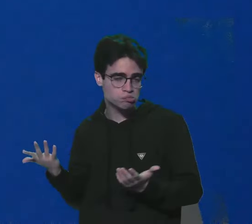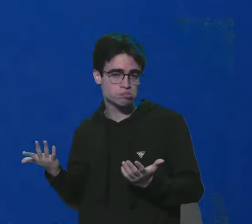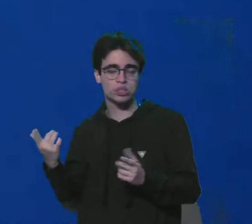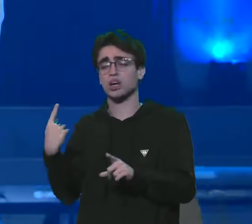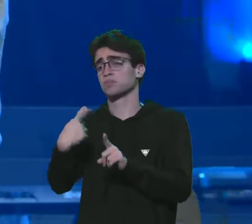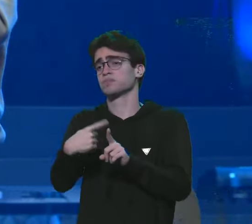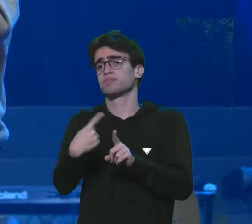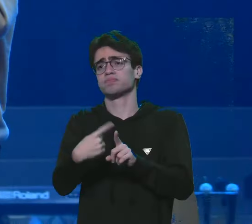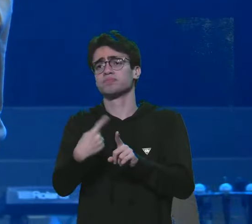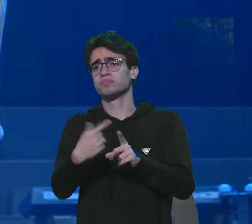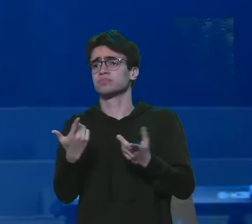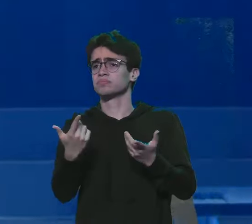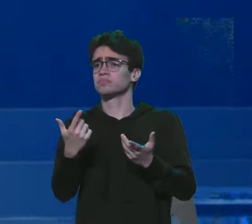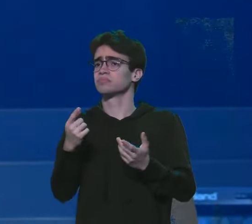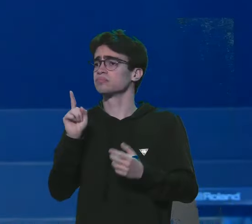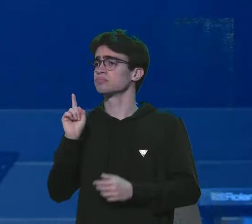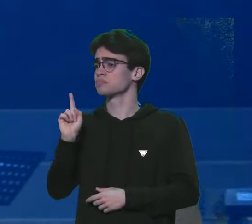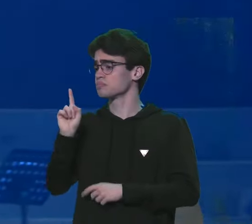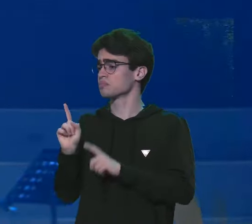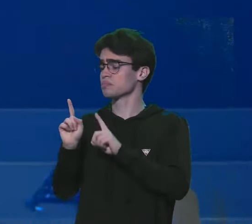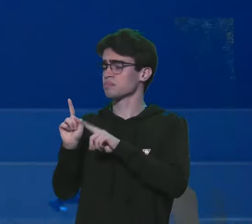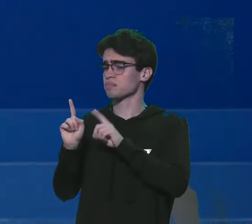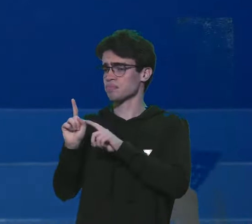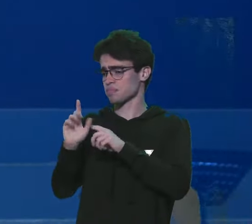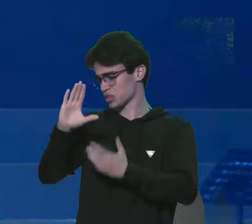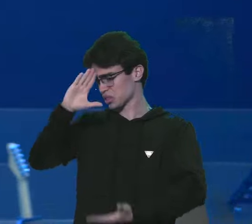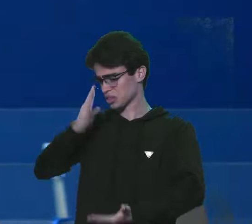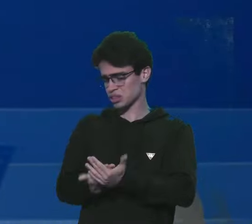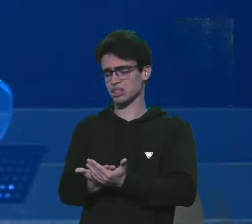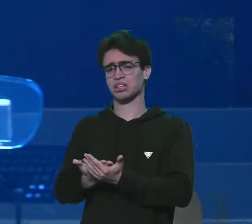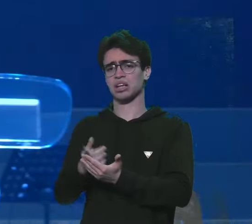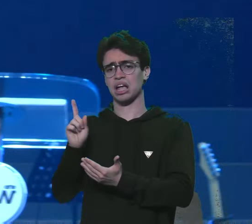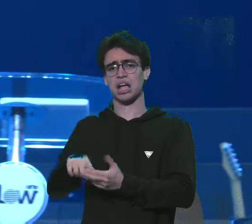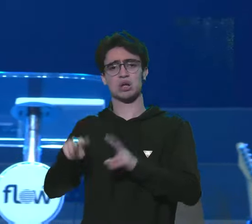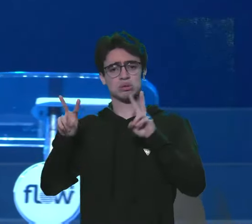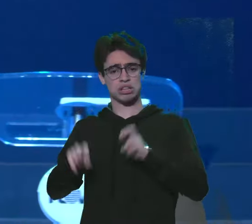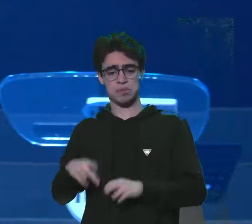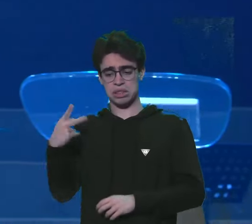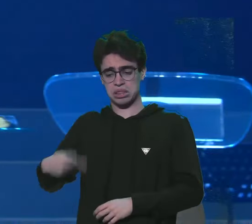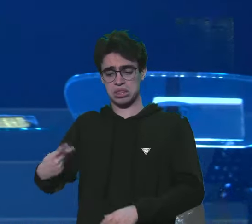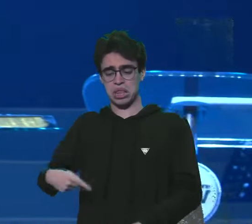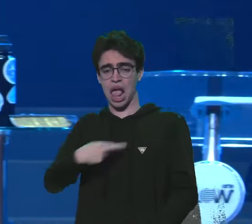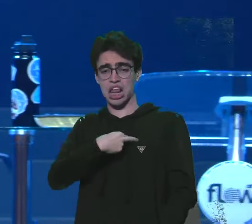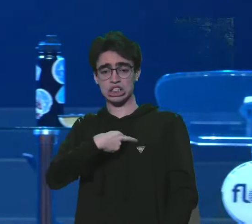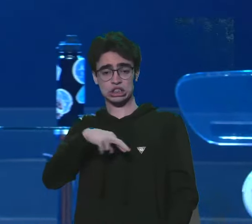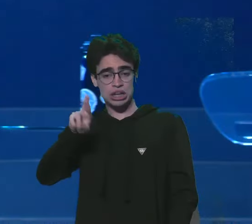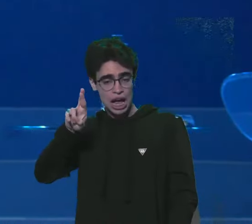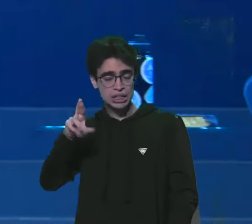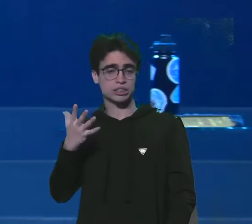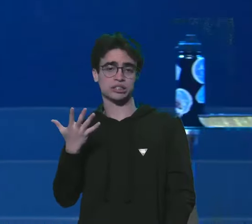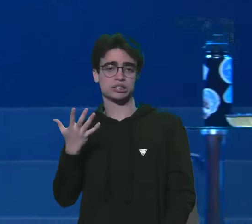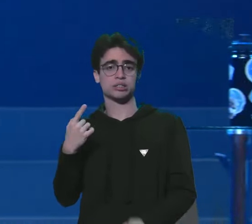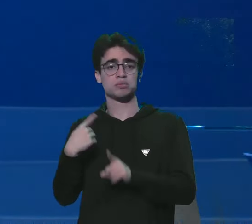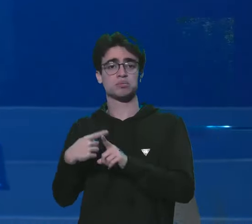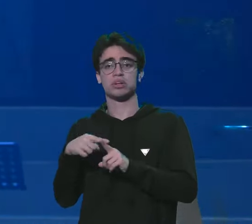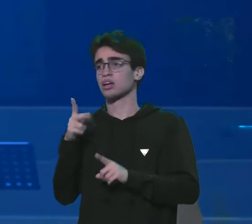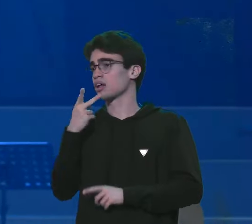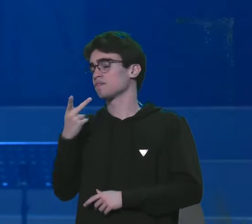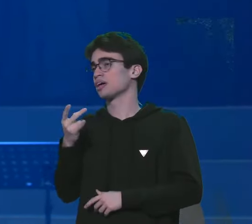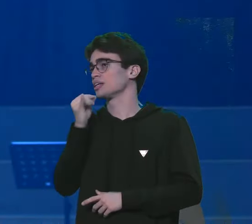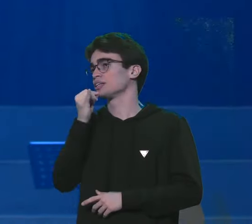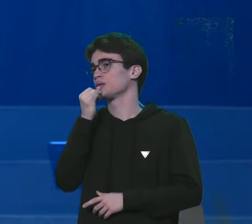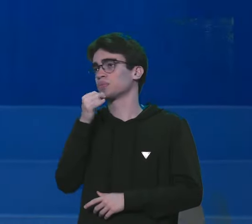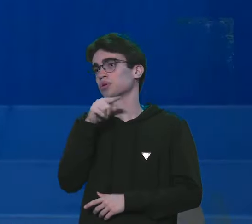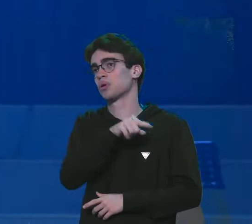Tanto que ele confiava tanto na sua própria religiosidade, na sua religião, que ele não fez